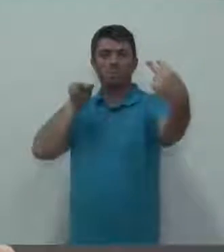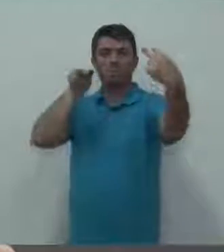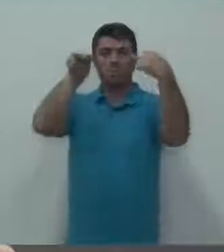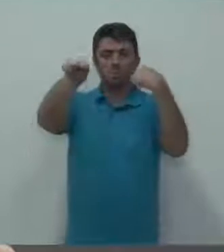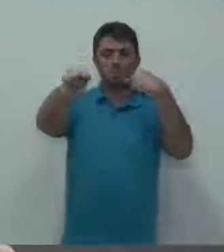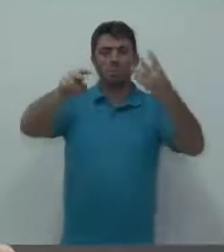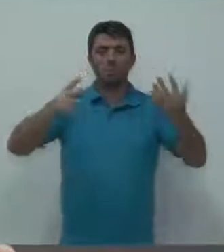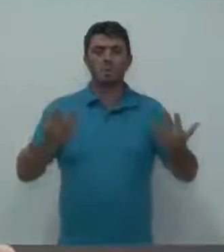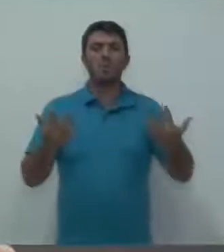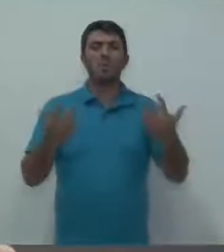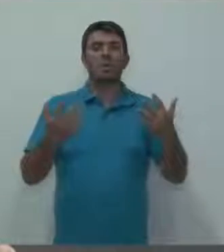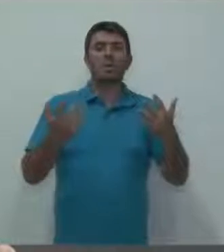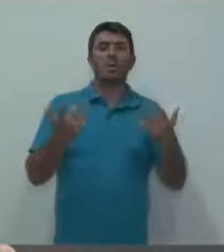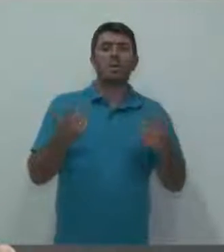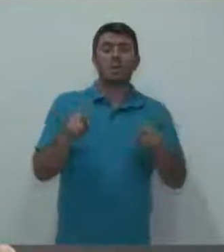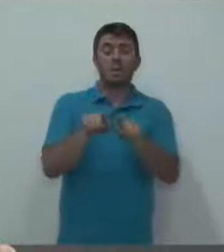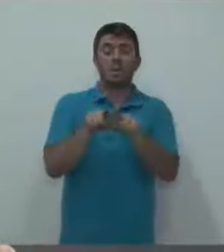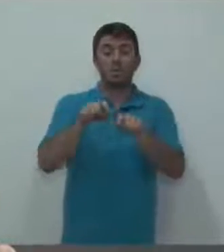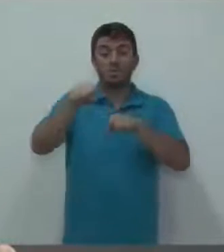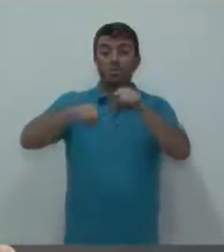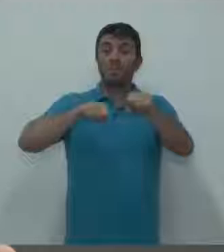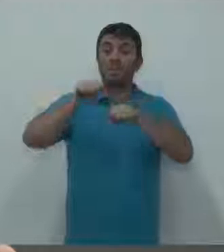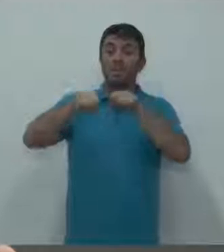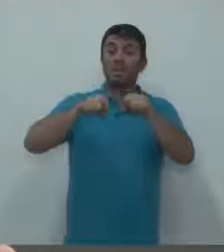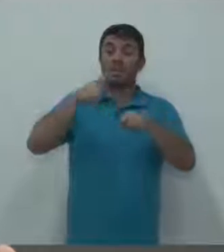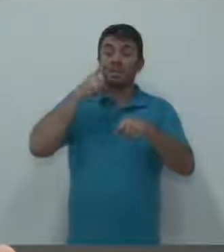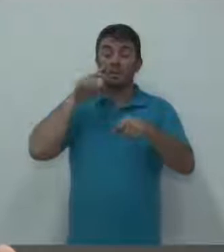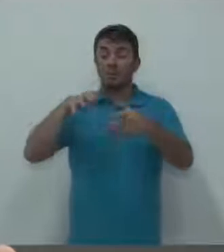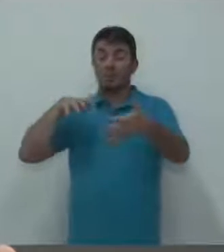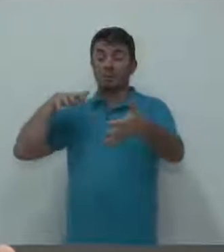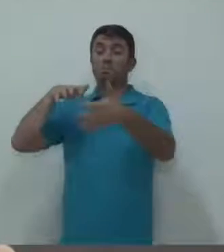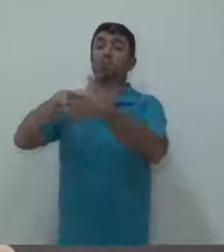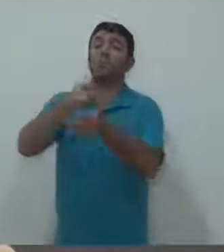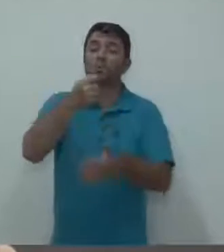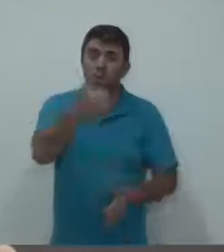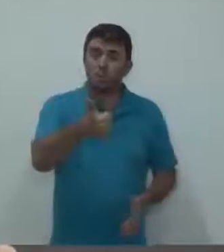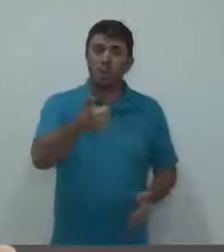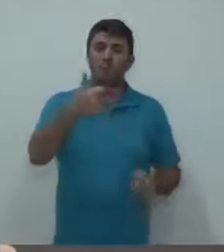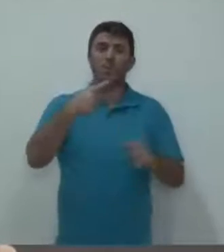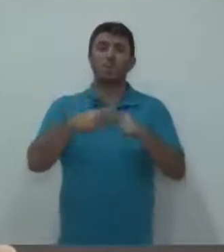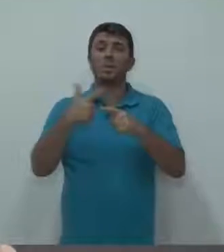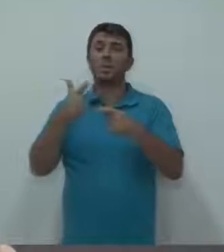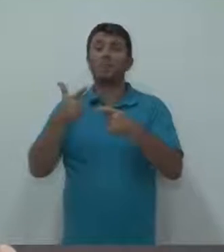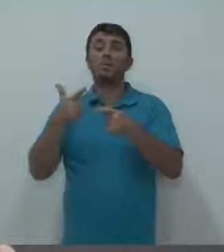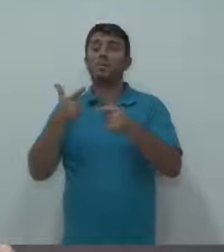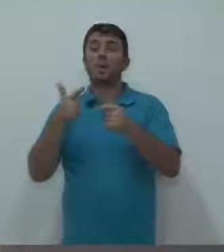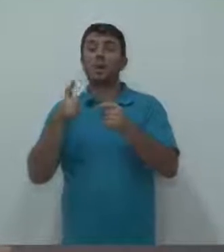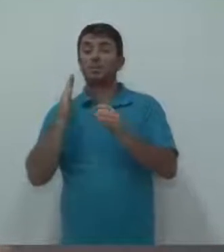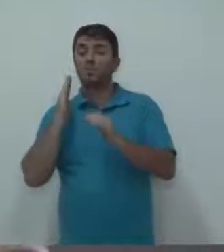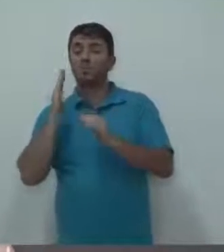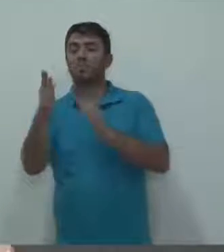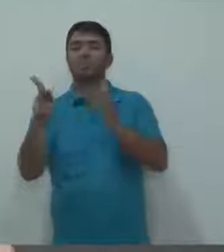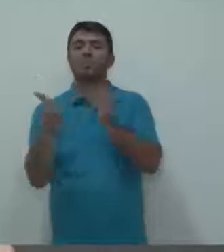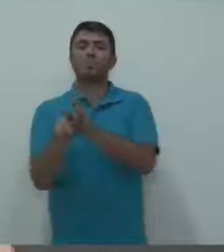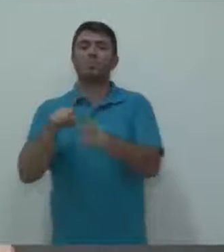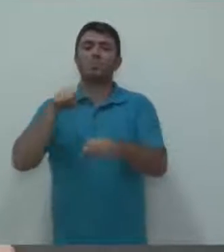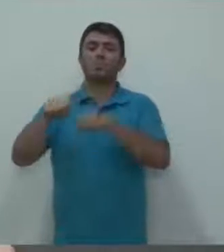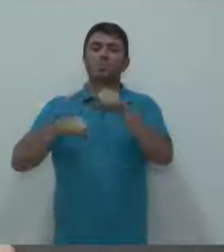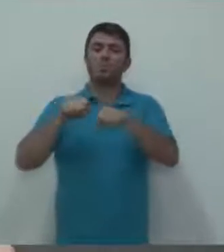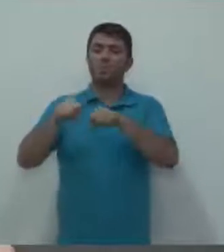consequência, por exemplo, ciclistas, já vi quase muitos serem atropelados. Na forma que está hoje, e se houver um acidente lá, Marcos, o povo de lá não sai daquela